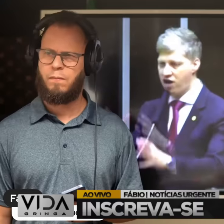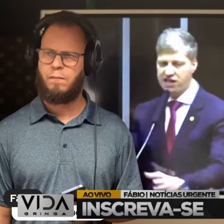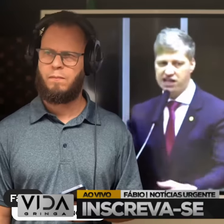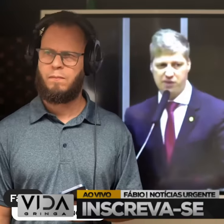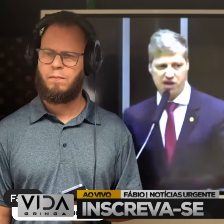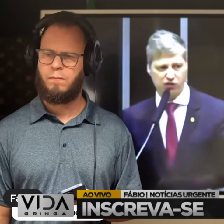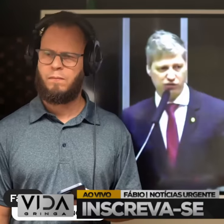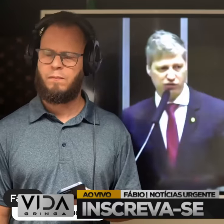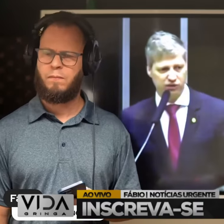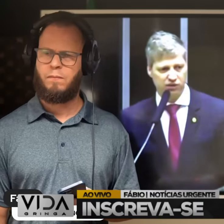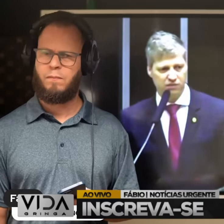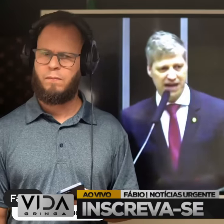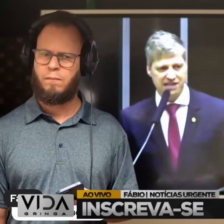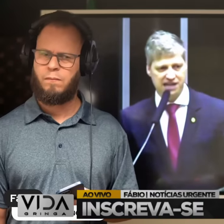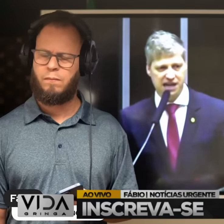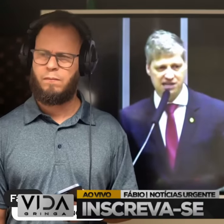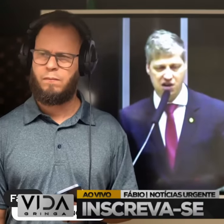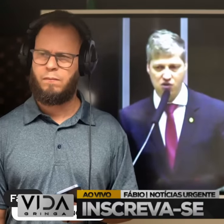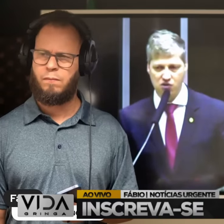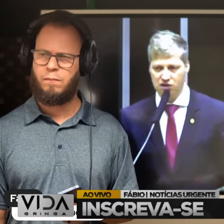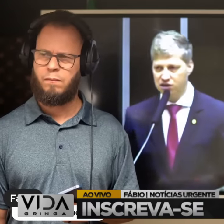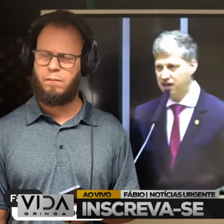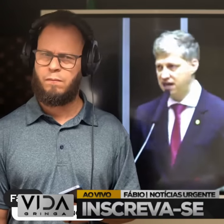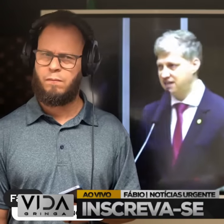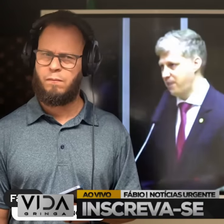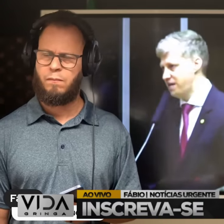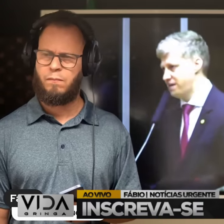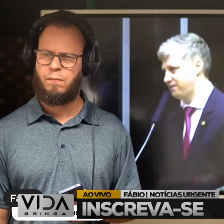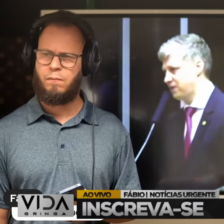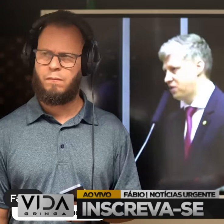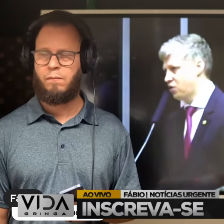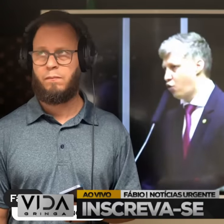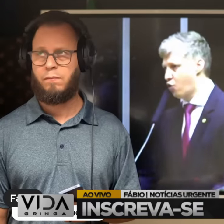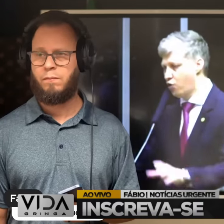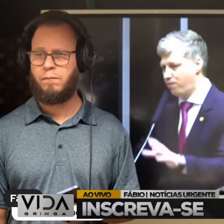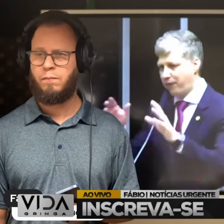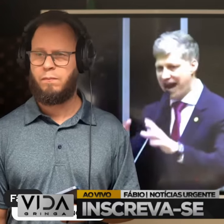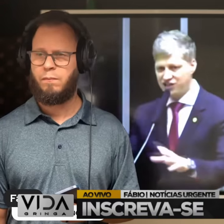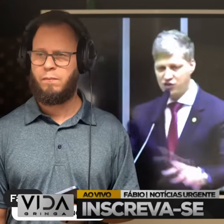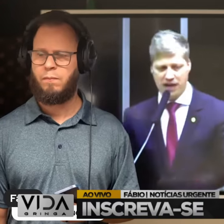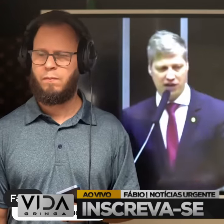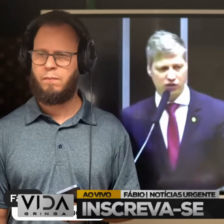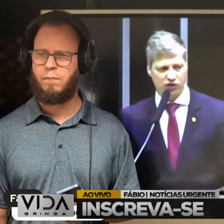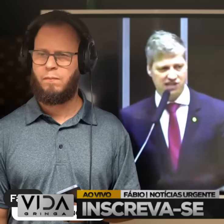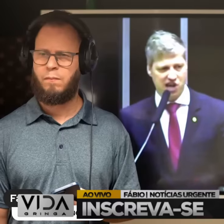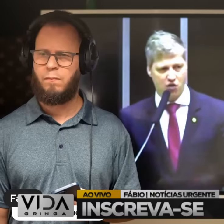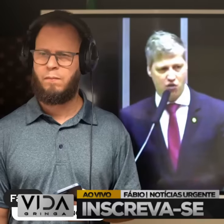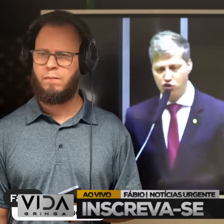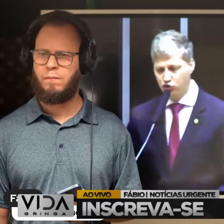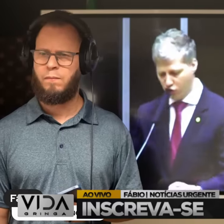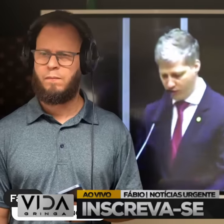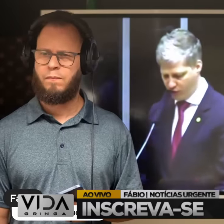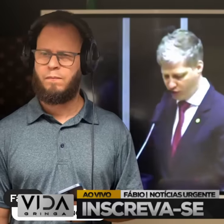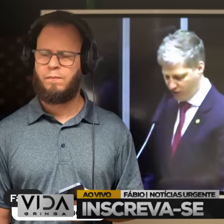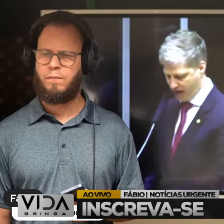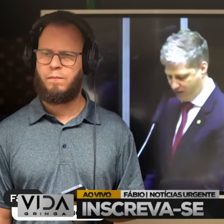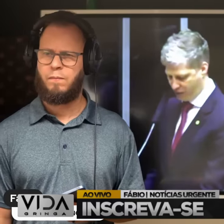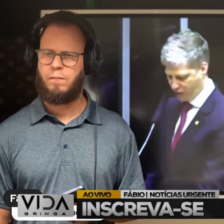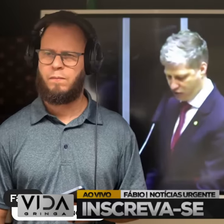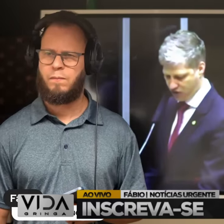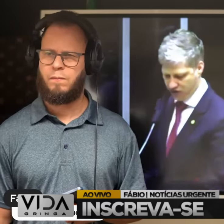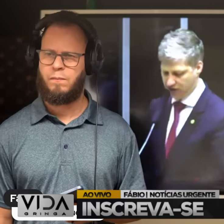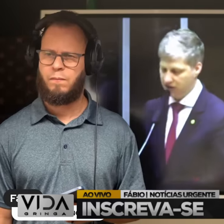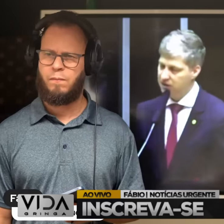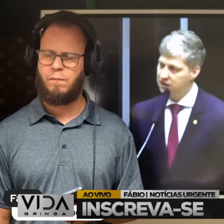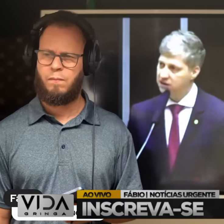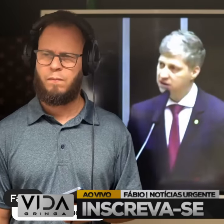no requerimento para instalação da CPI, com o prazo para a duração e o número de membros